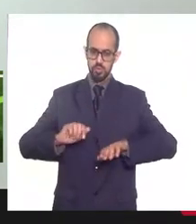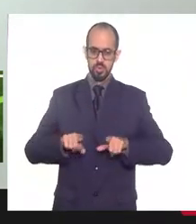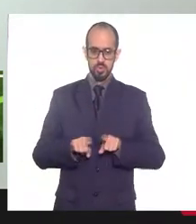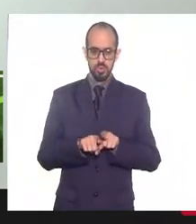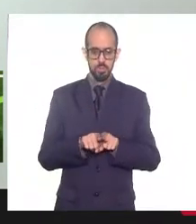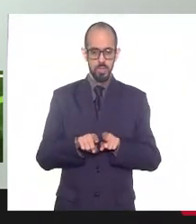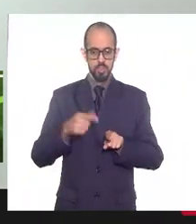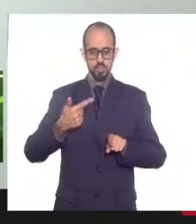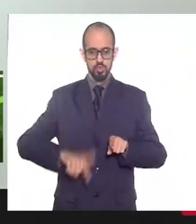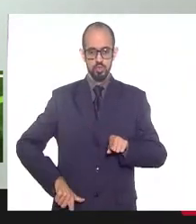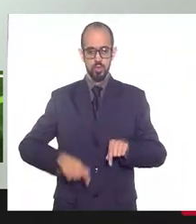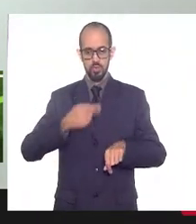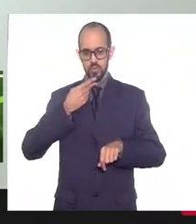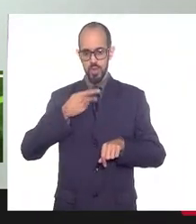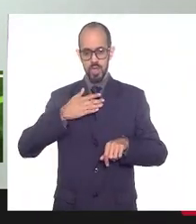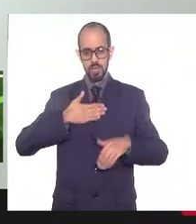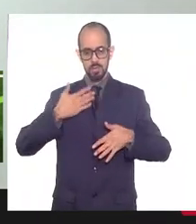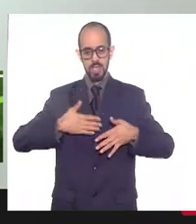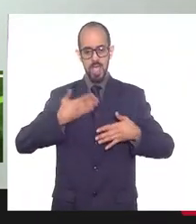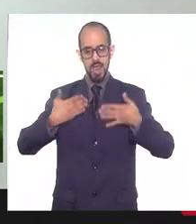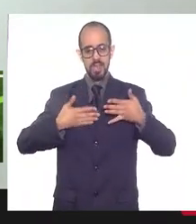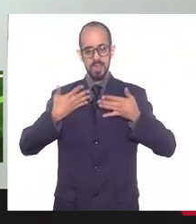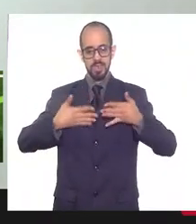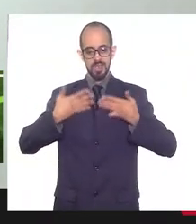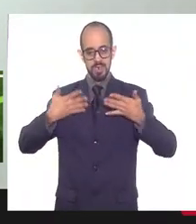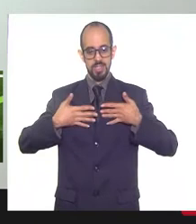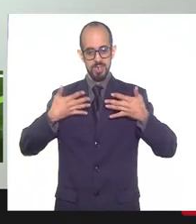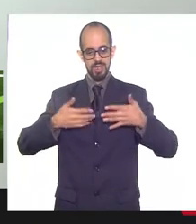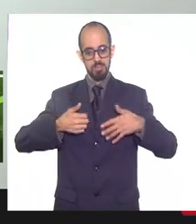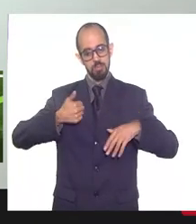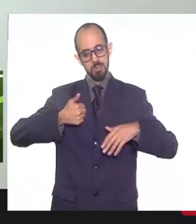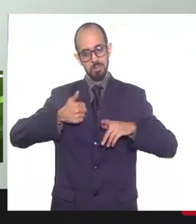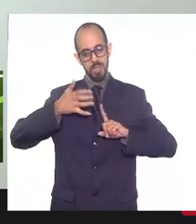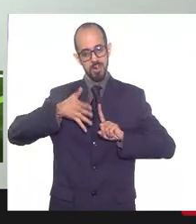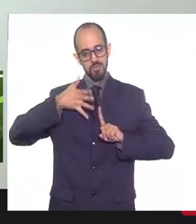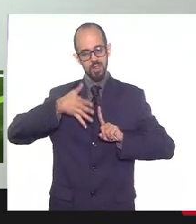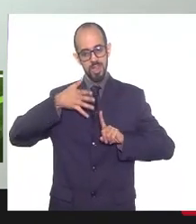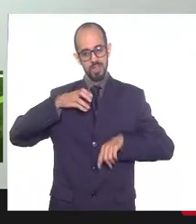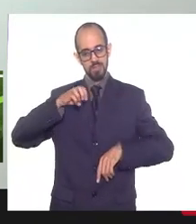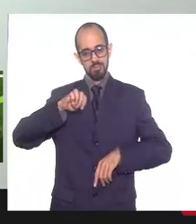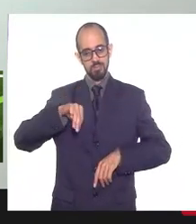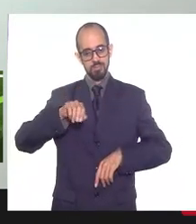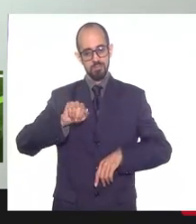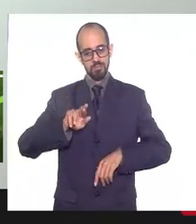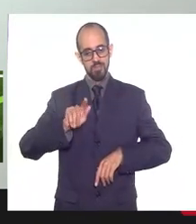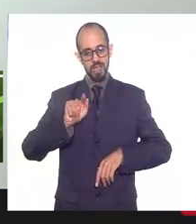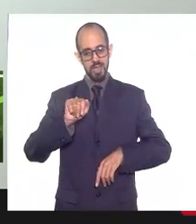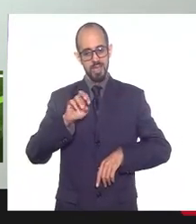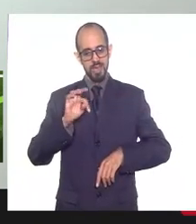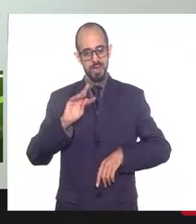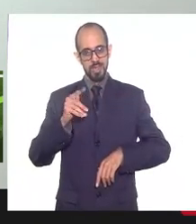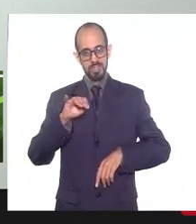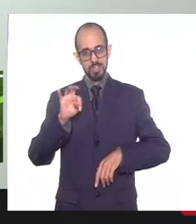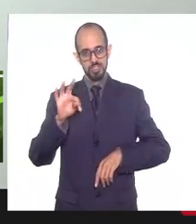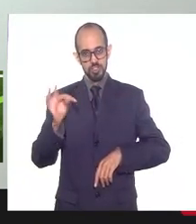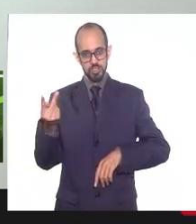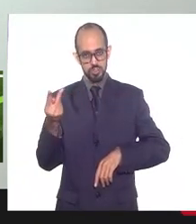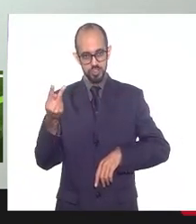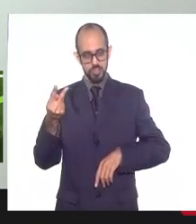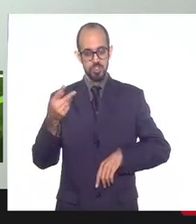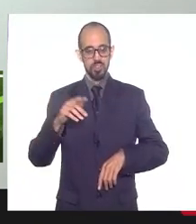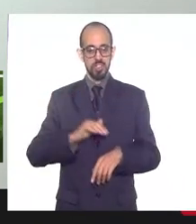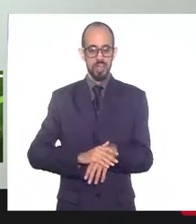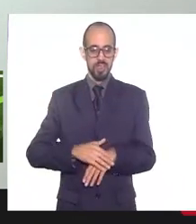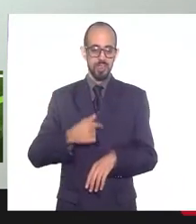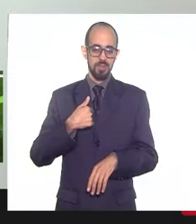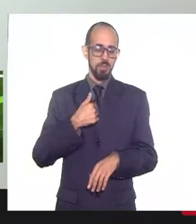Também, mais uma vez, manifestar minha alegria pela primeira fala ter sido da Margarete, da mãe Margarete, né? O meu